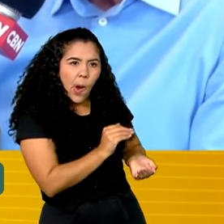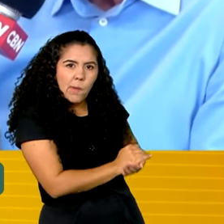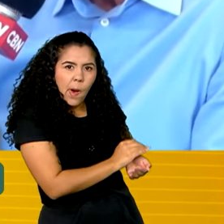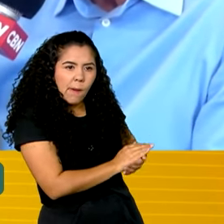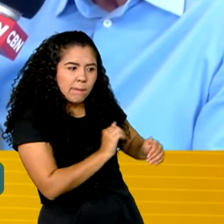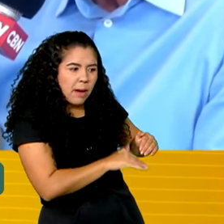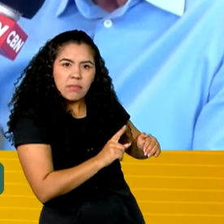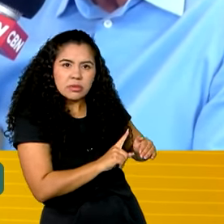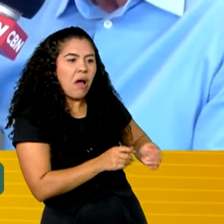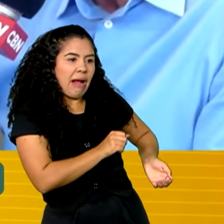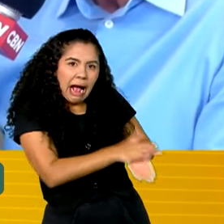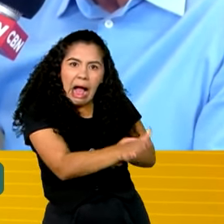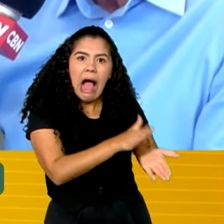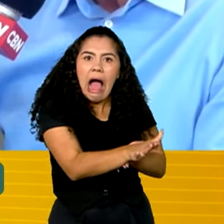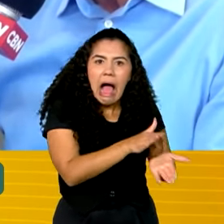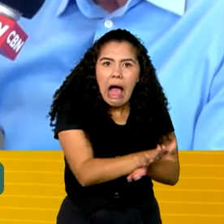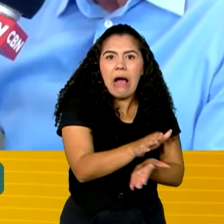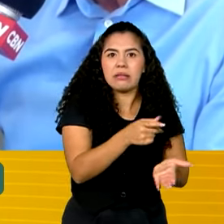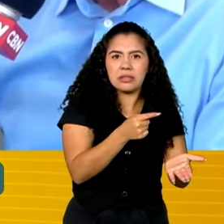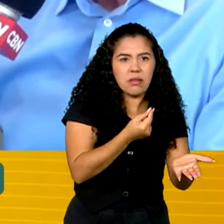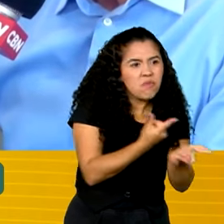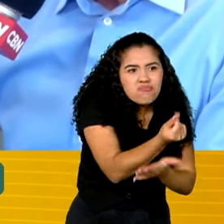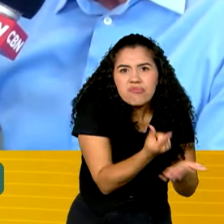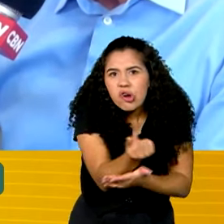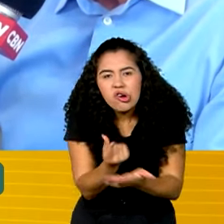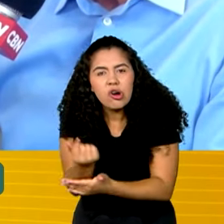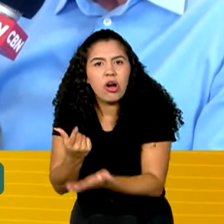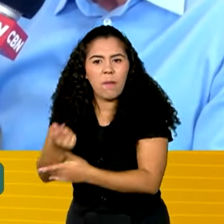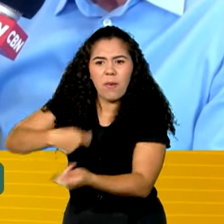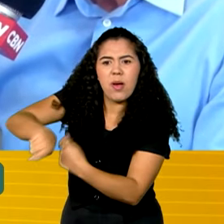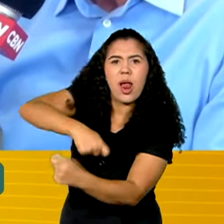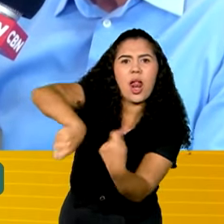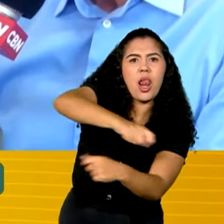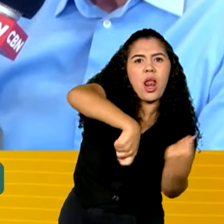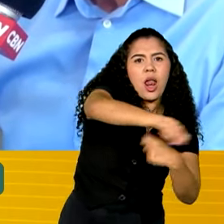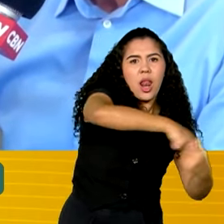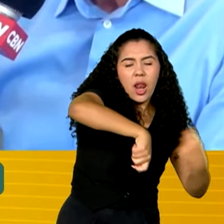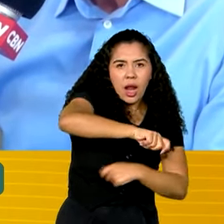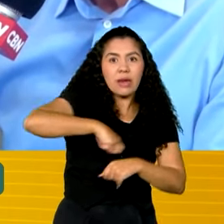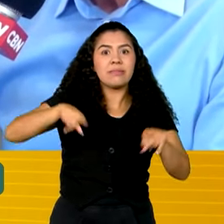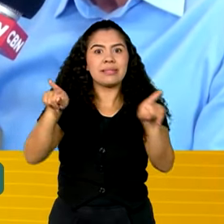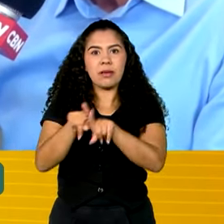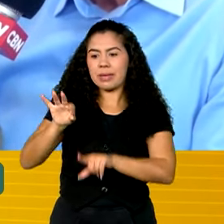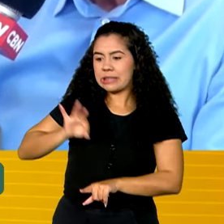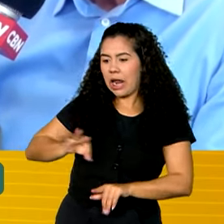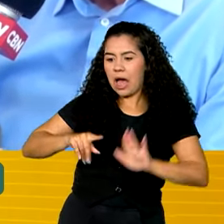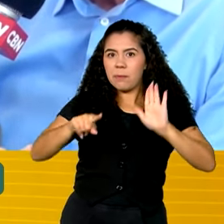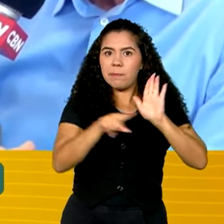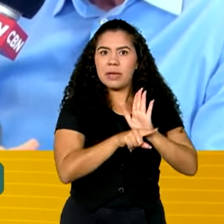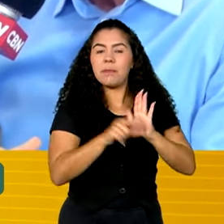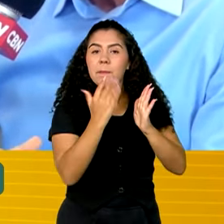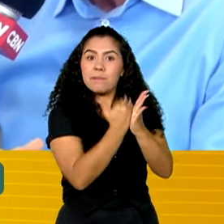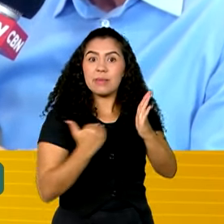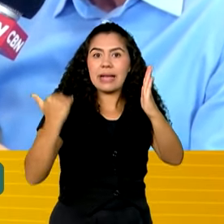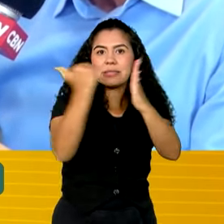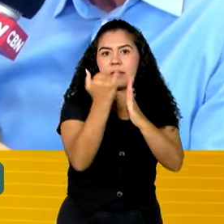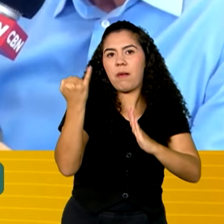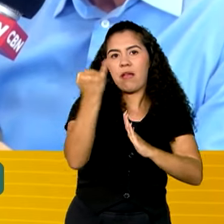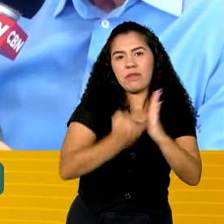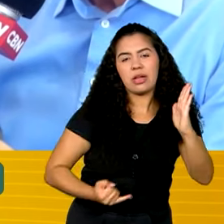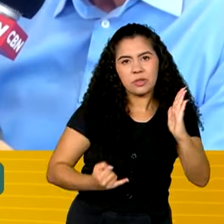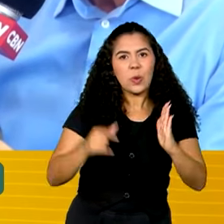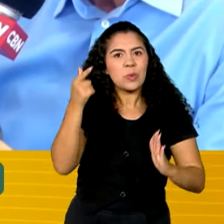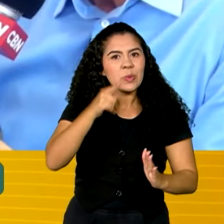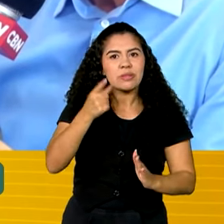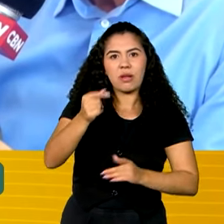com a valorização do salário mínimo, né, que é a pagar o salário mínimo acima da inflação, quem ganha 1, 2 salários mínimos coloca